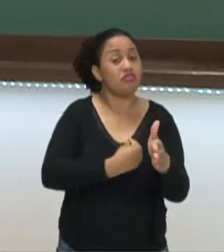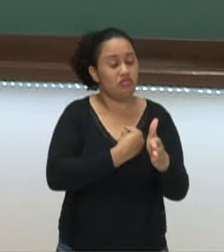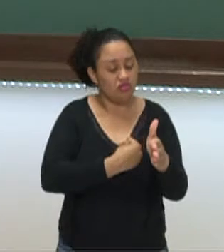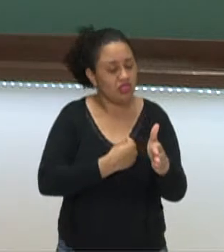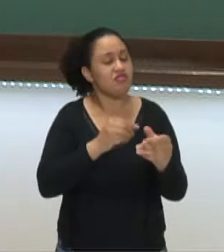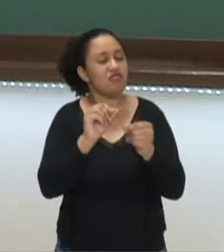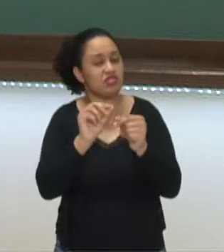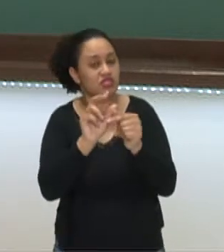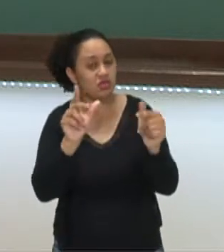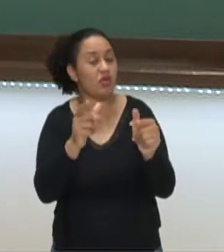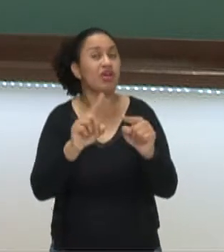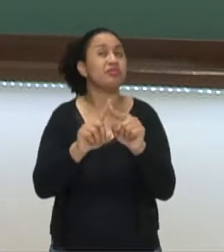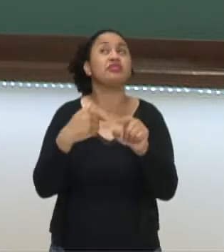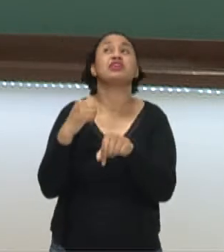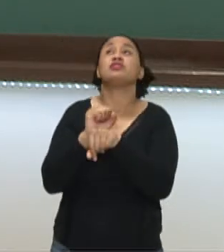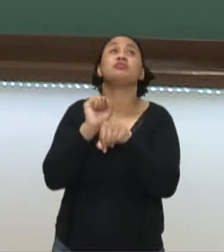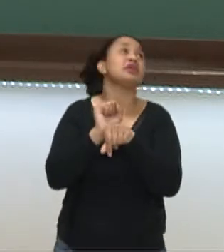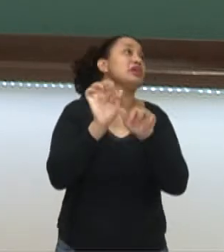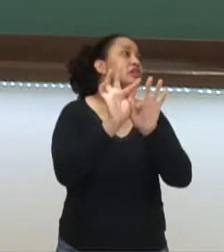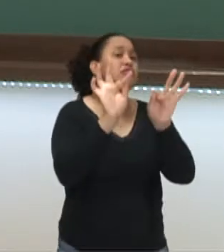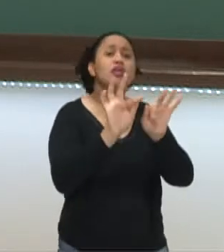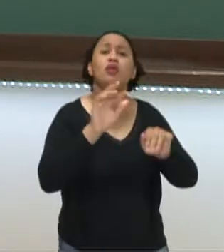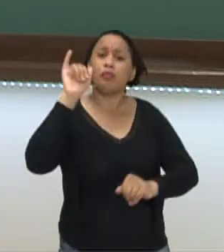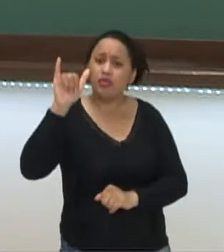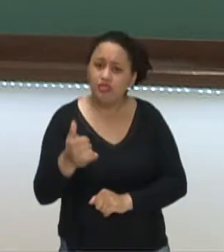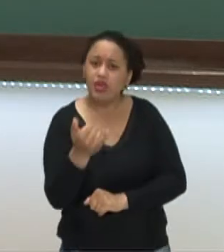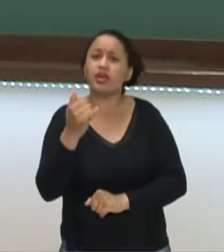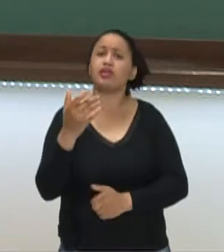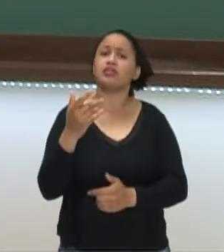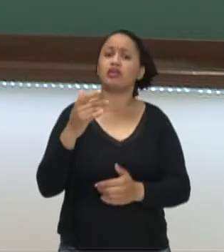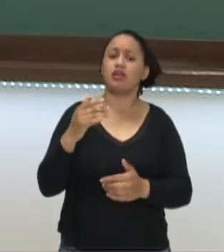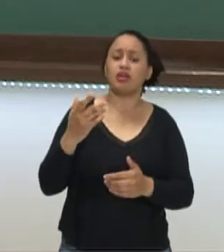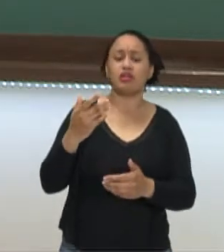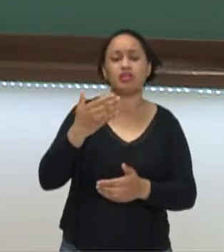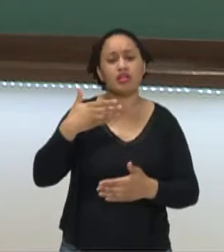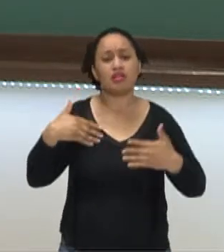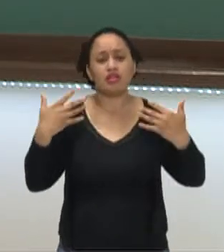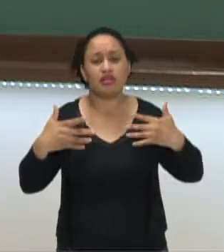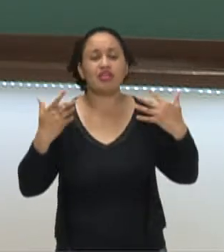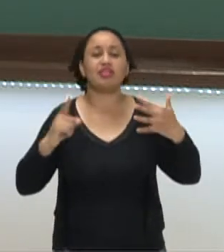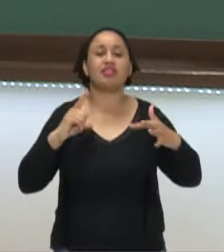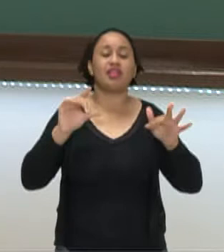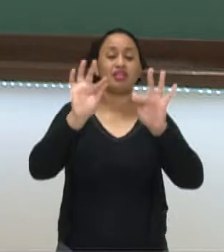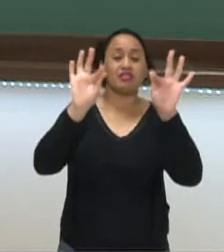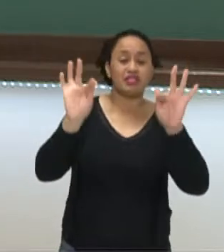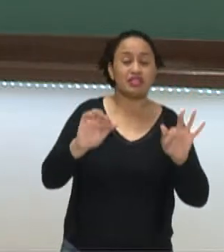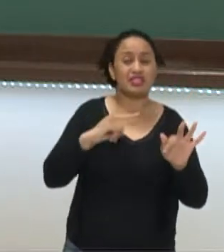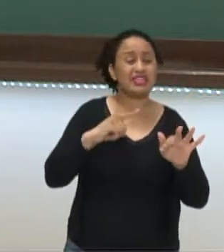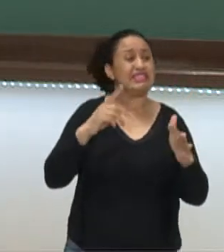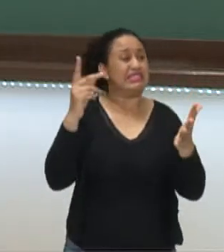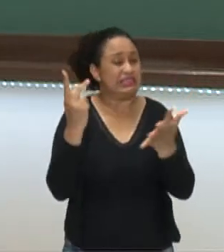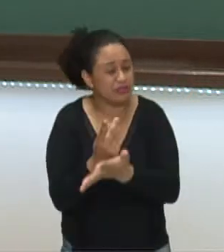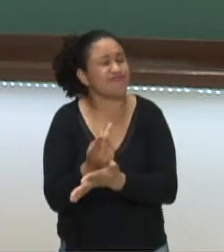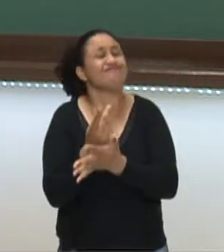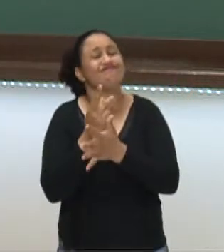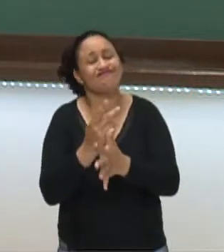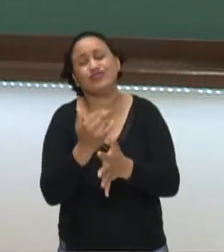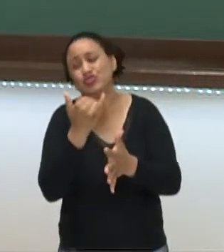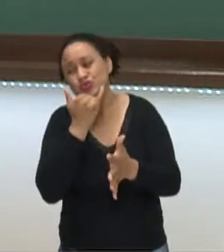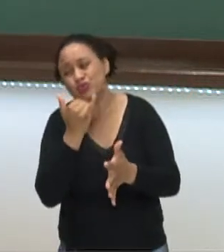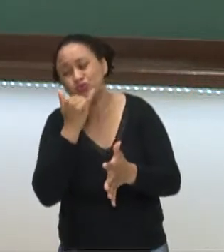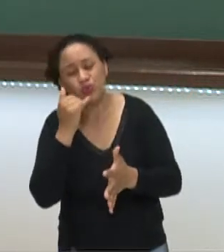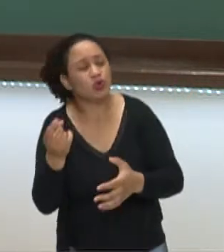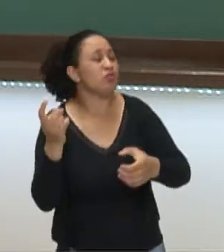apenas esperando. Não, compartilhe alegrias, se desengane, volte atrás, se arrependa,